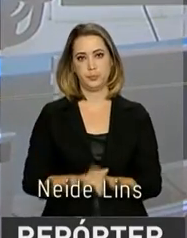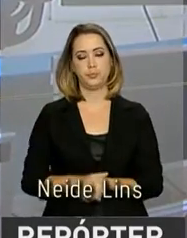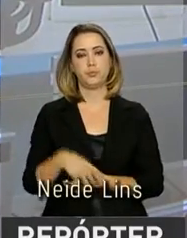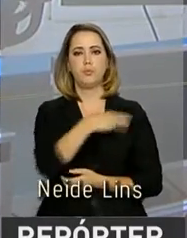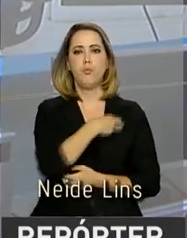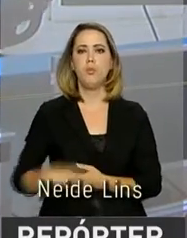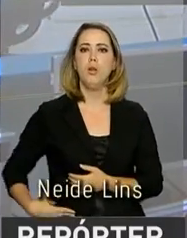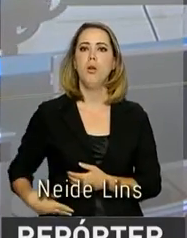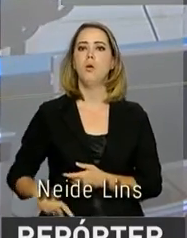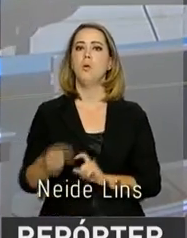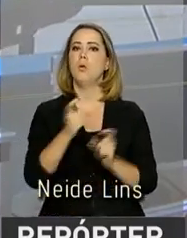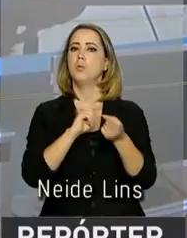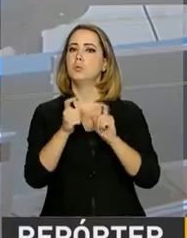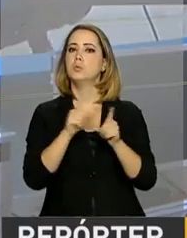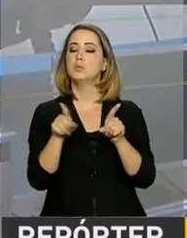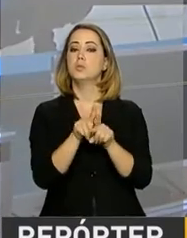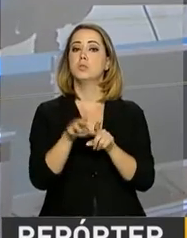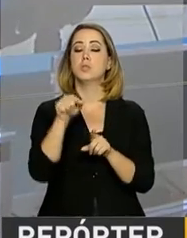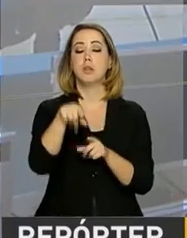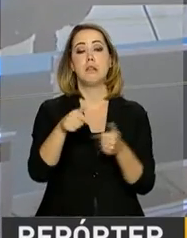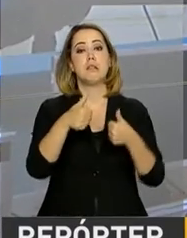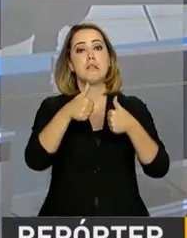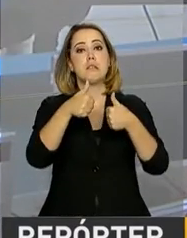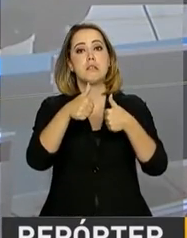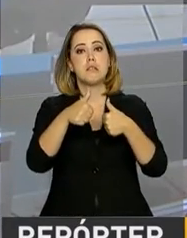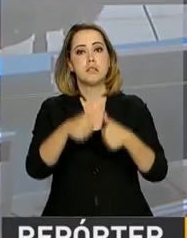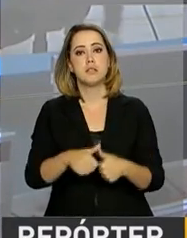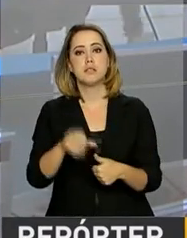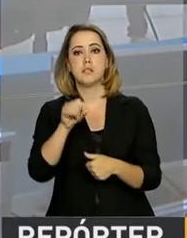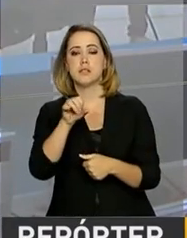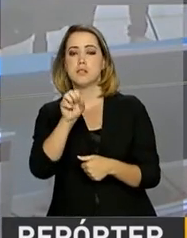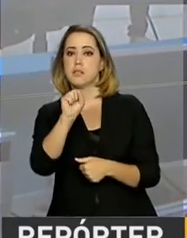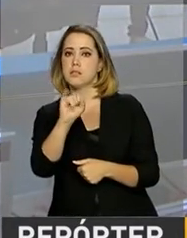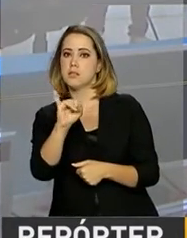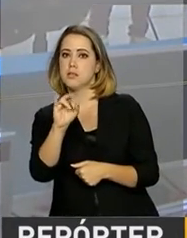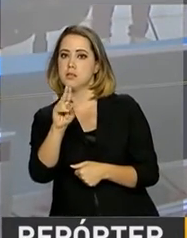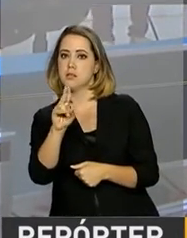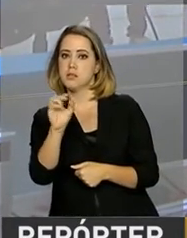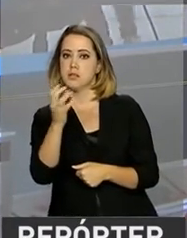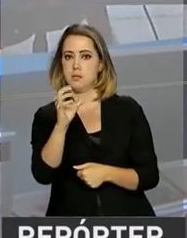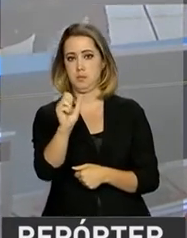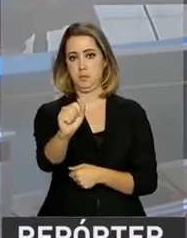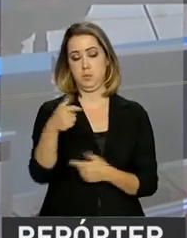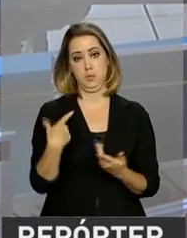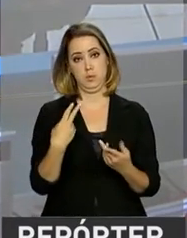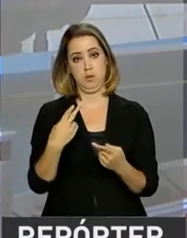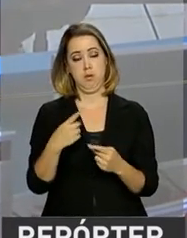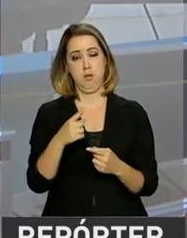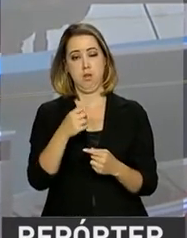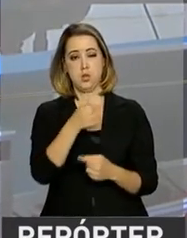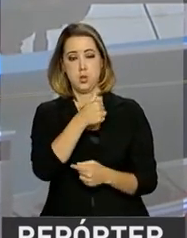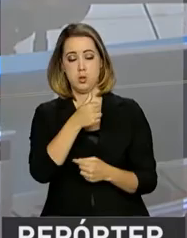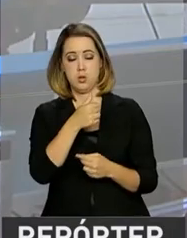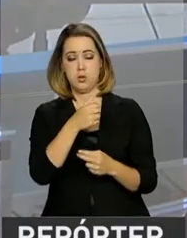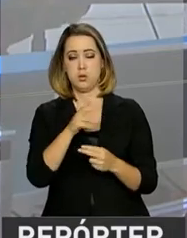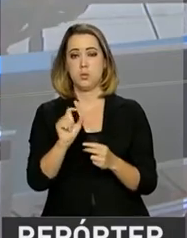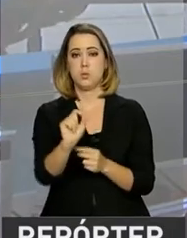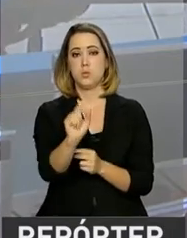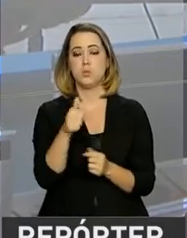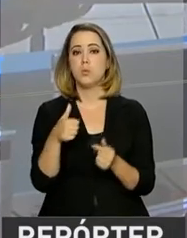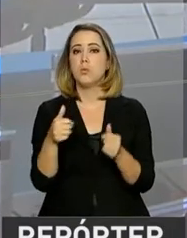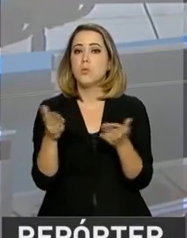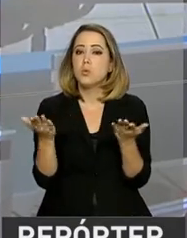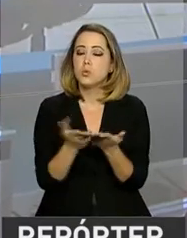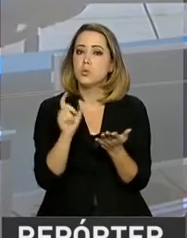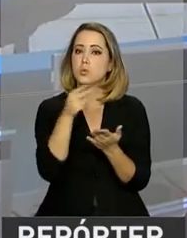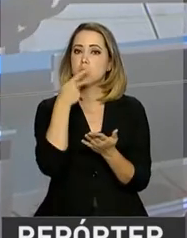fazenda e henrique meirelles está em davos na suíça para participar do fórum econômico mundial hoje ele falou do que o brasil vem